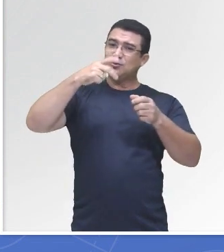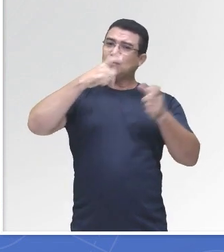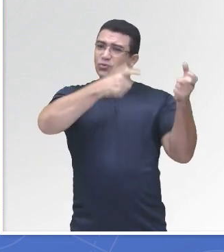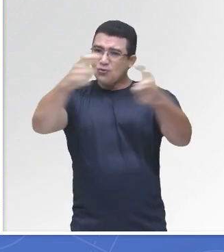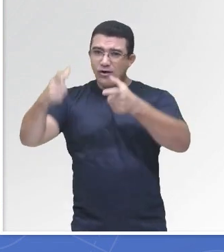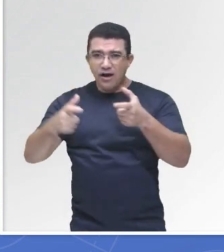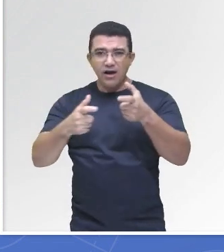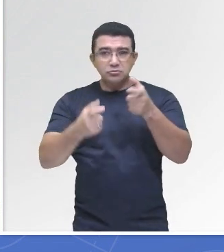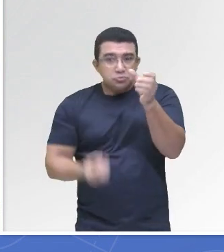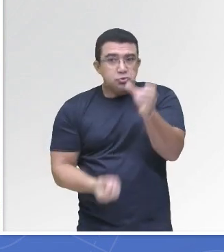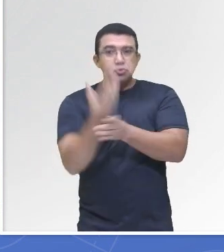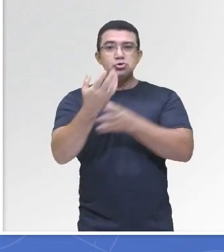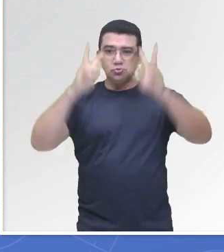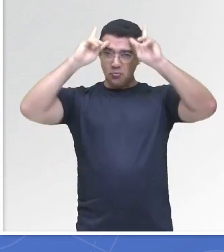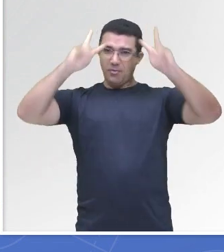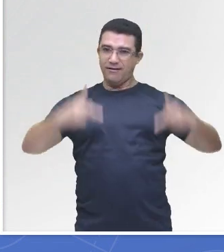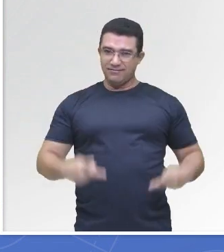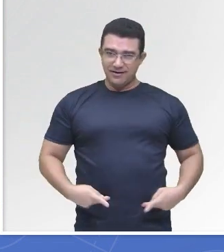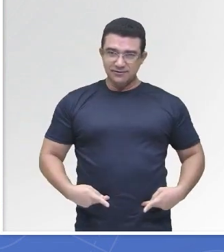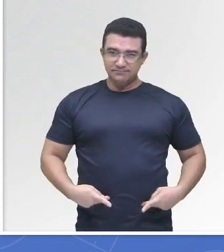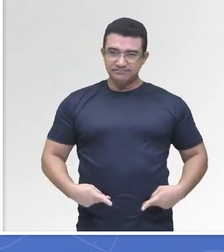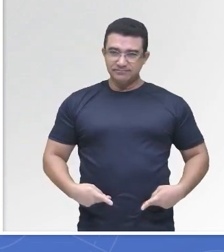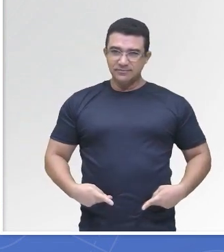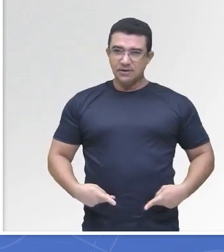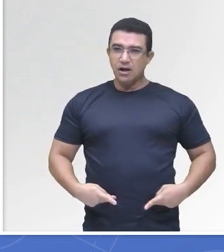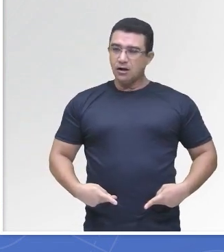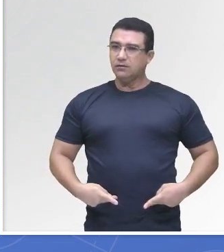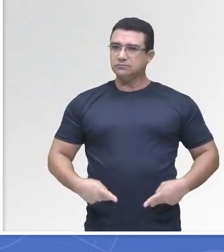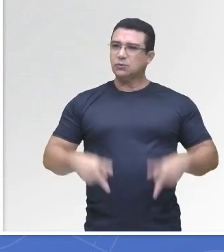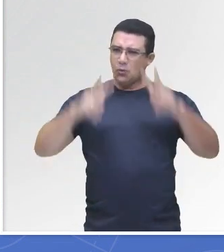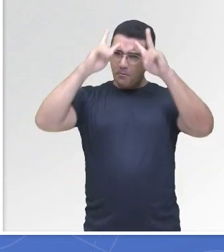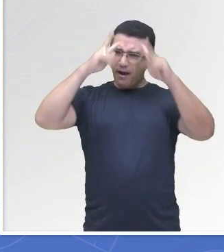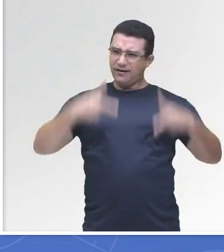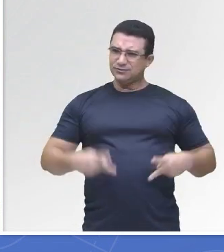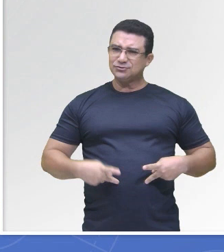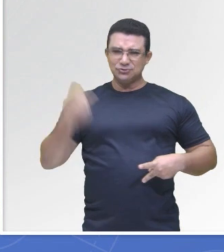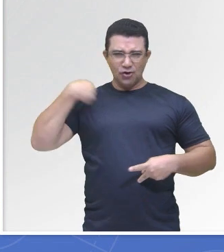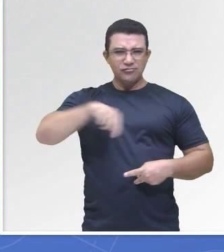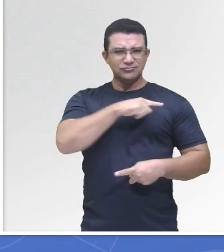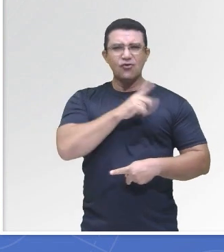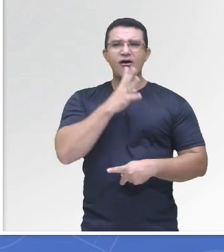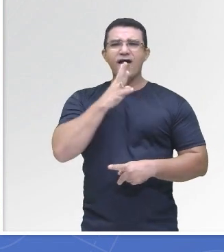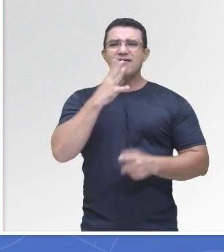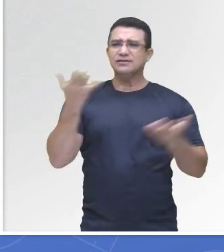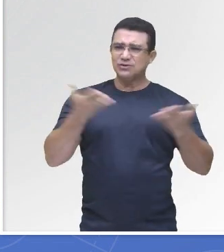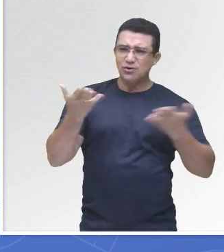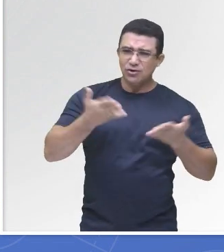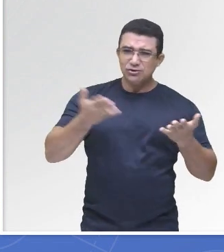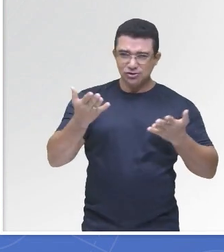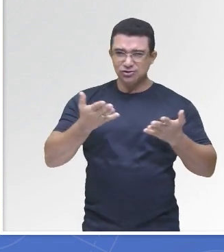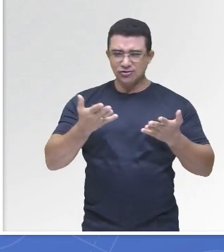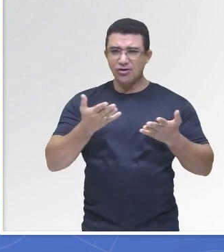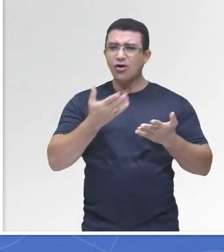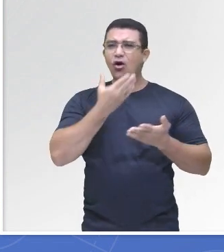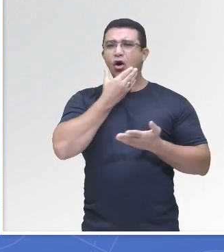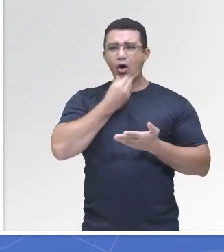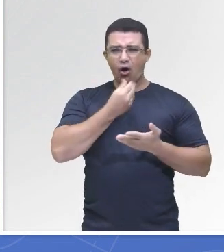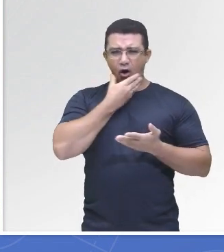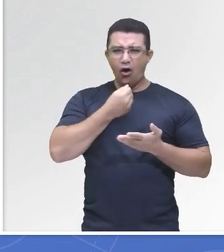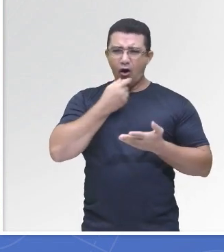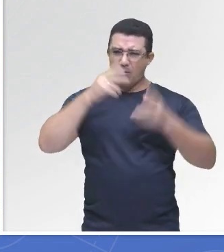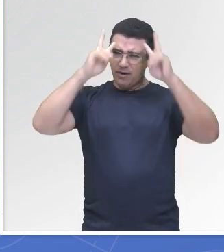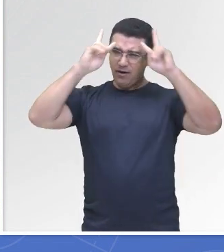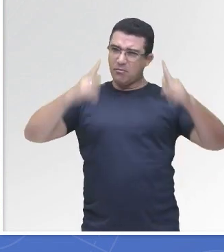da humanidade. E o ser humano, como a gente conhece hoje, a nossa espécie, que é o Homo sapiens, é fruto de uma